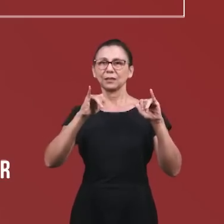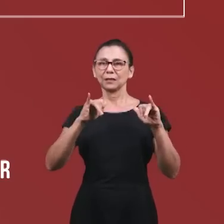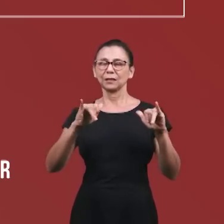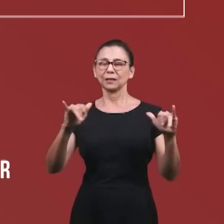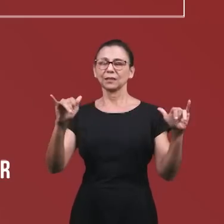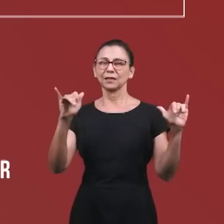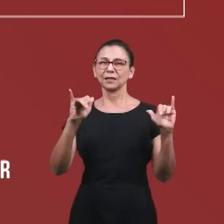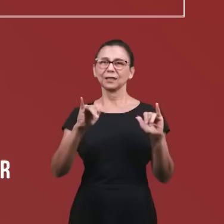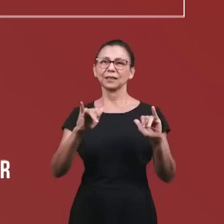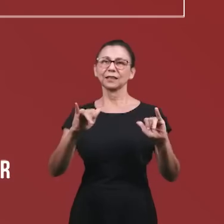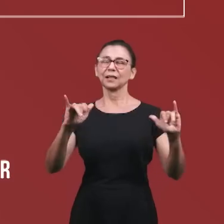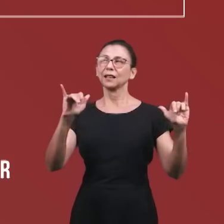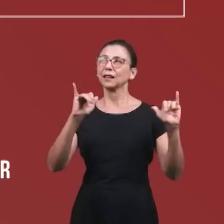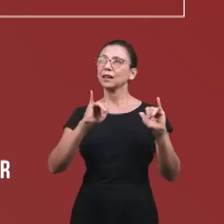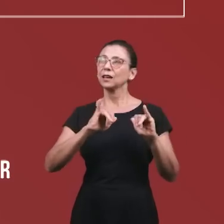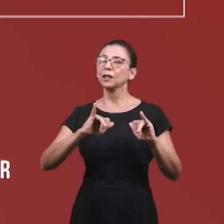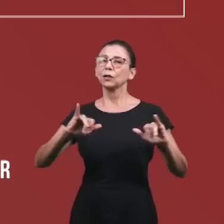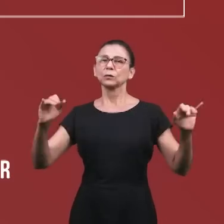jardim.